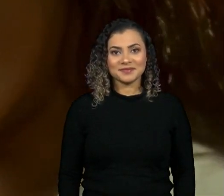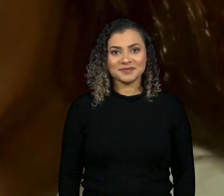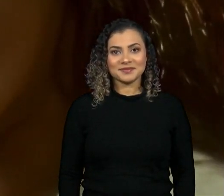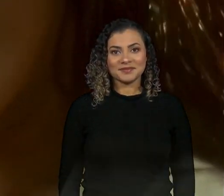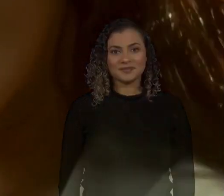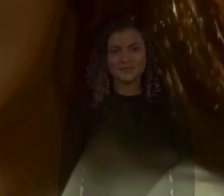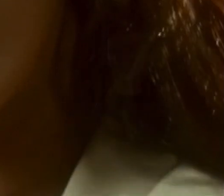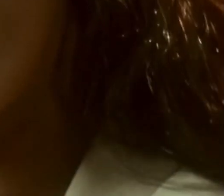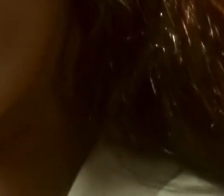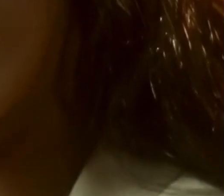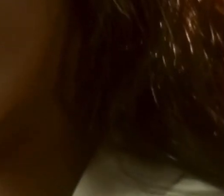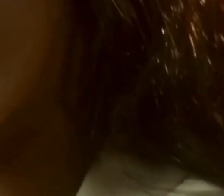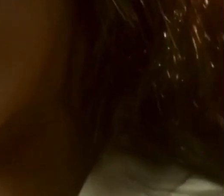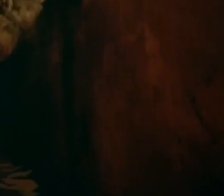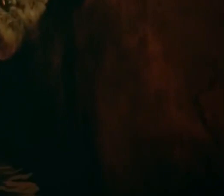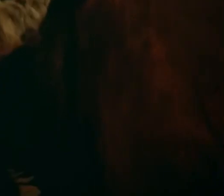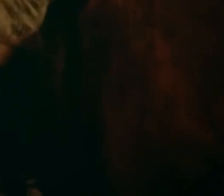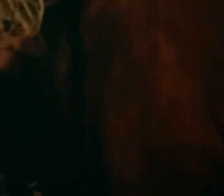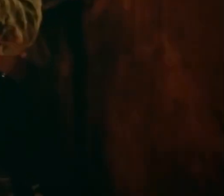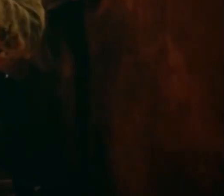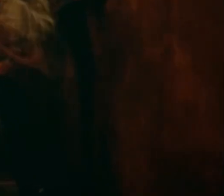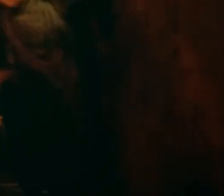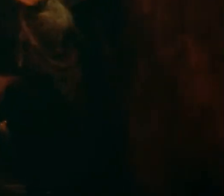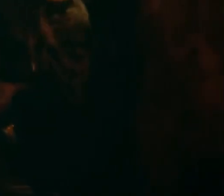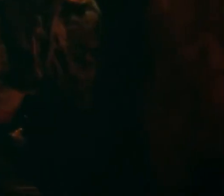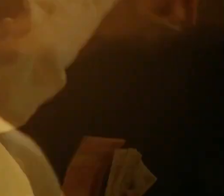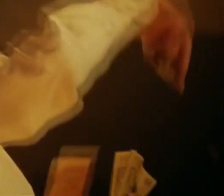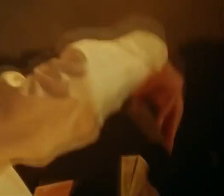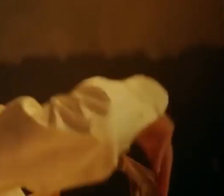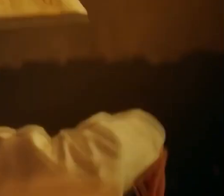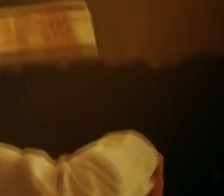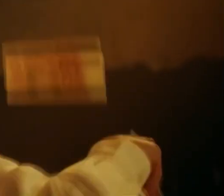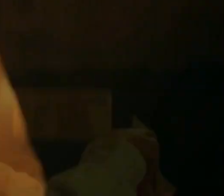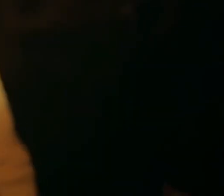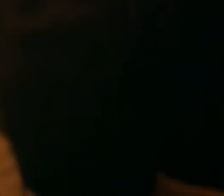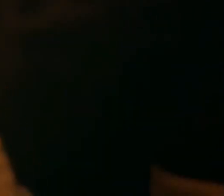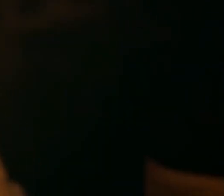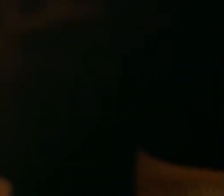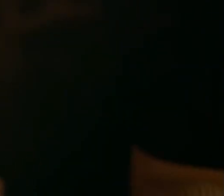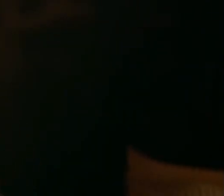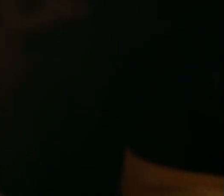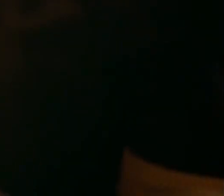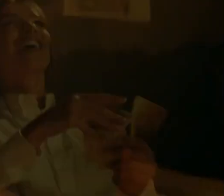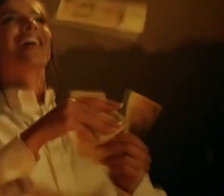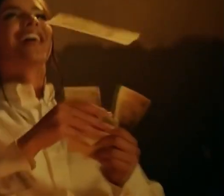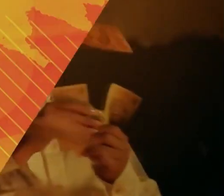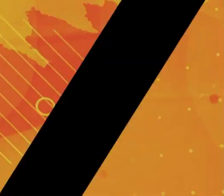com certeza vale a pena a gente viver.